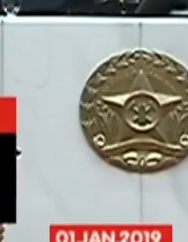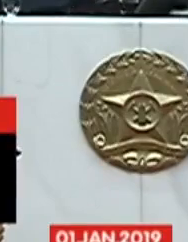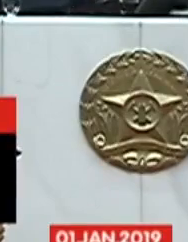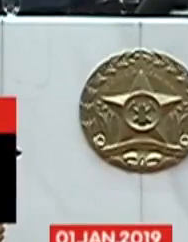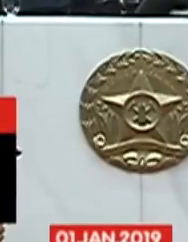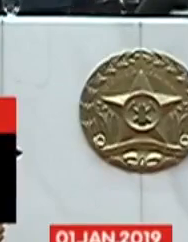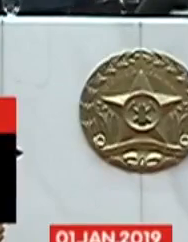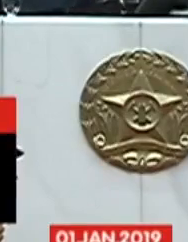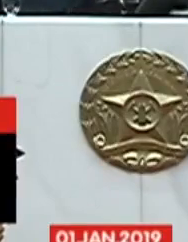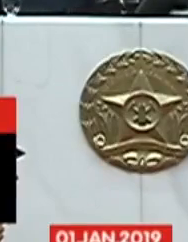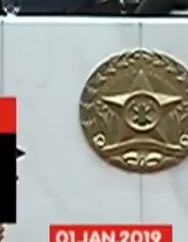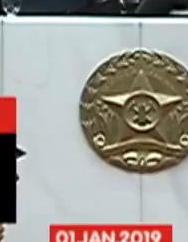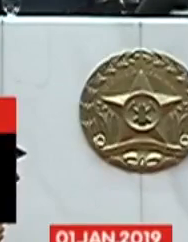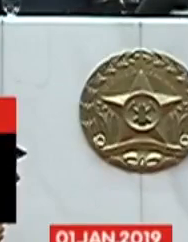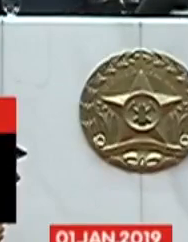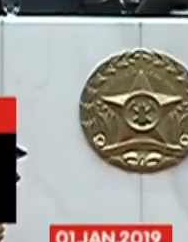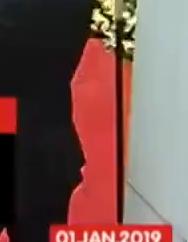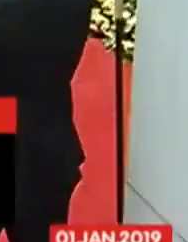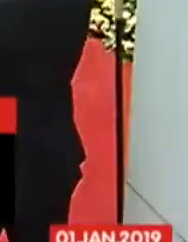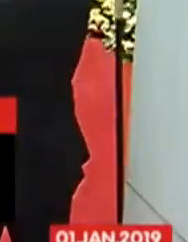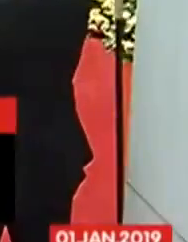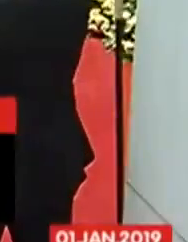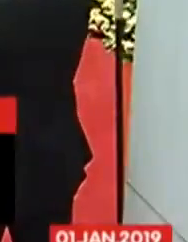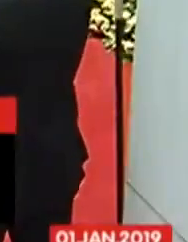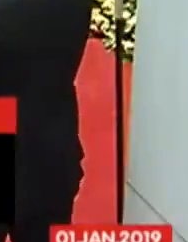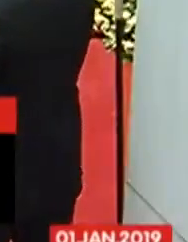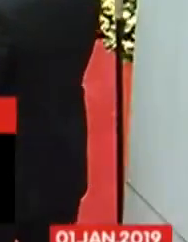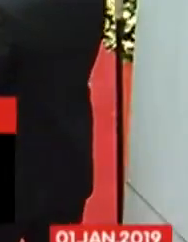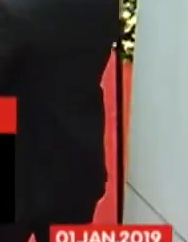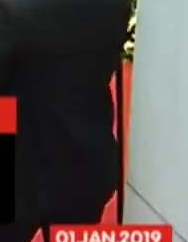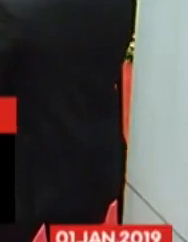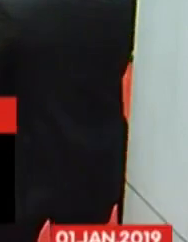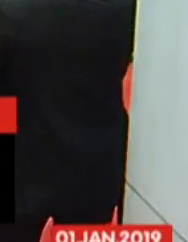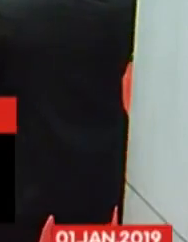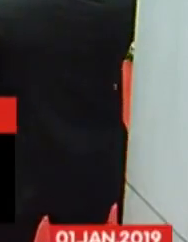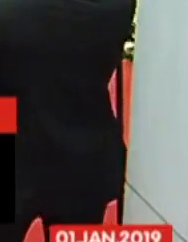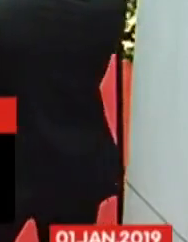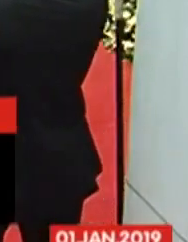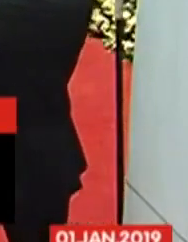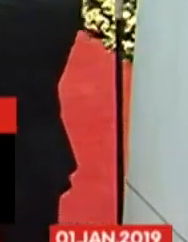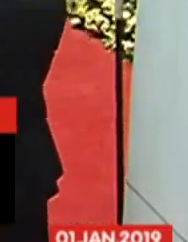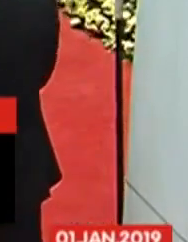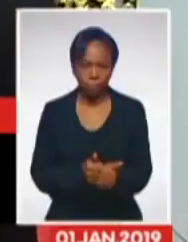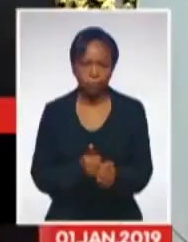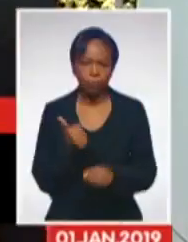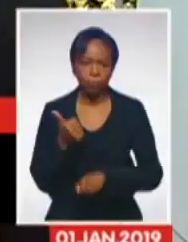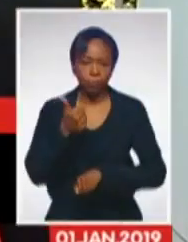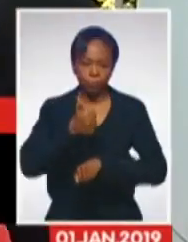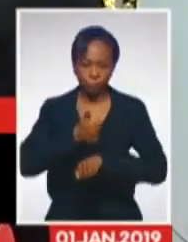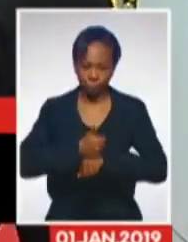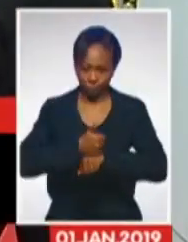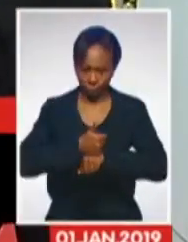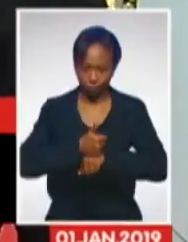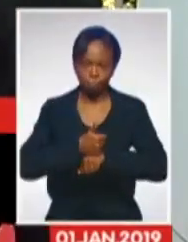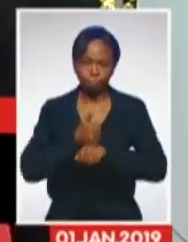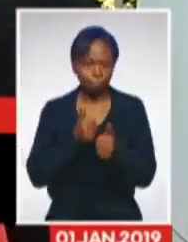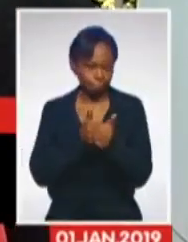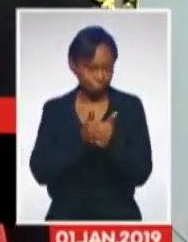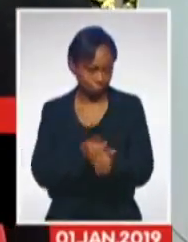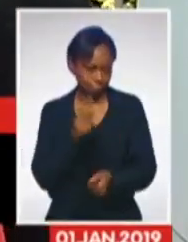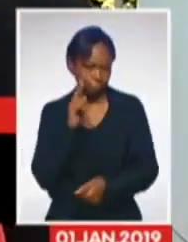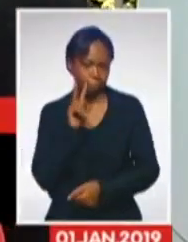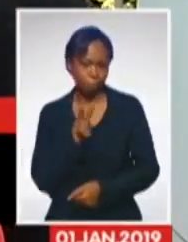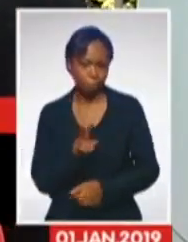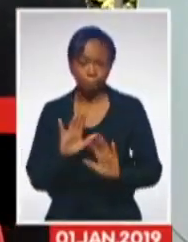A gente está acompanhando a posse do governador Romeu Zema. O presidente da Assembleia, deputado Dalclever Lopes, acabou de declarar